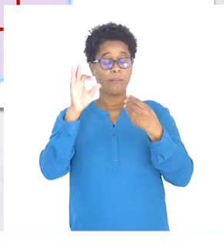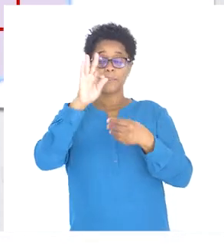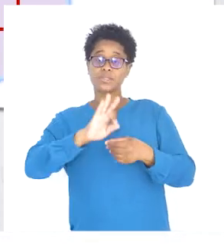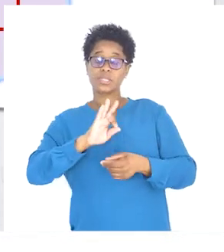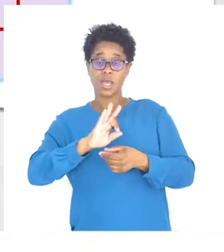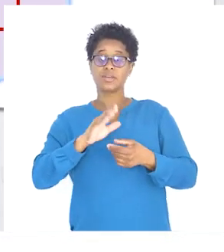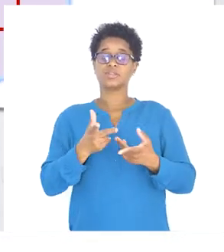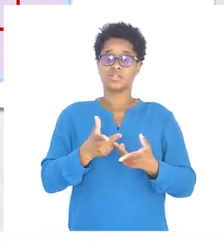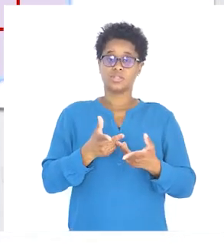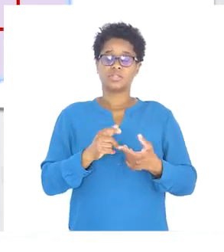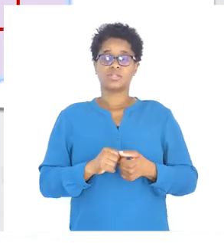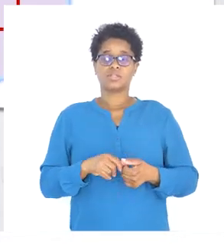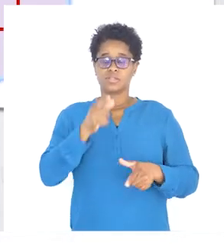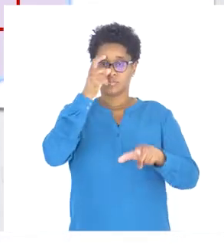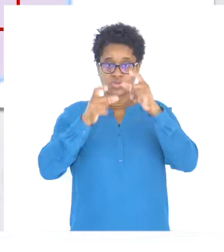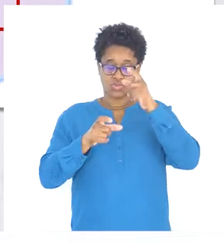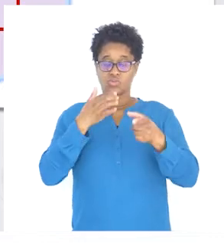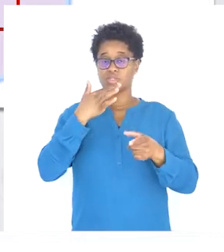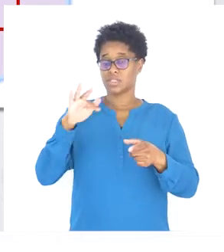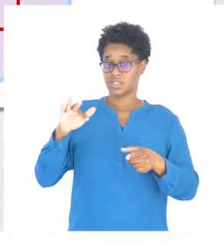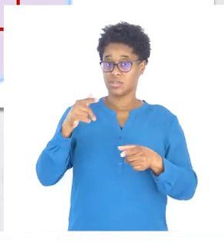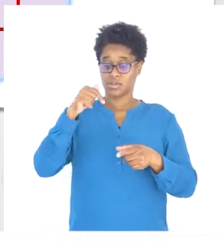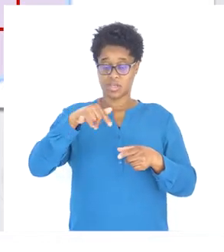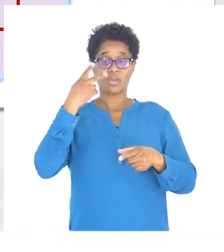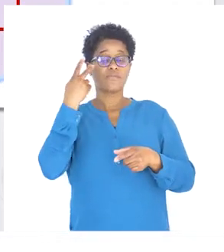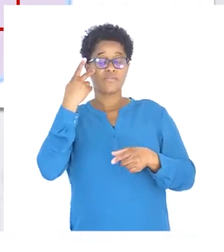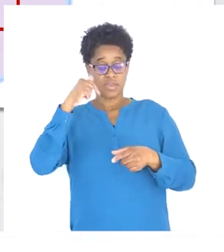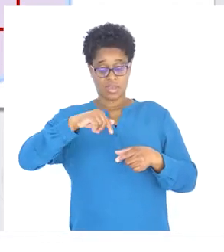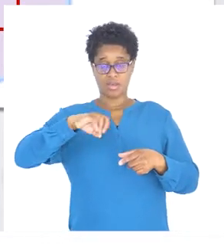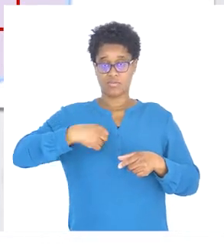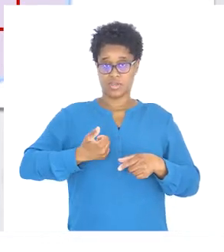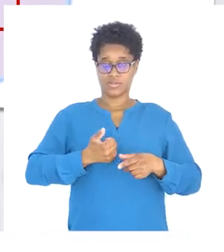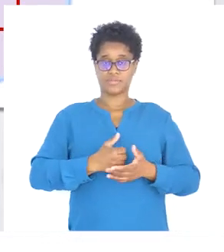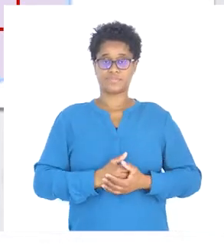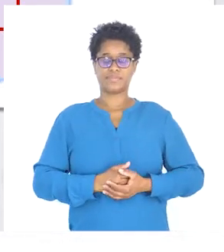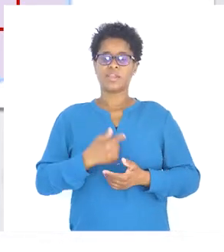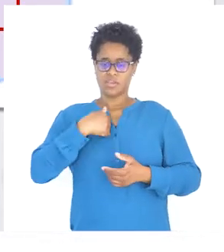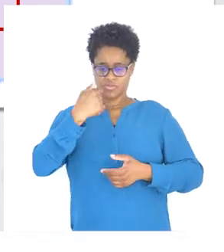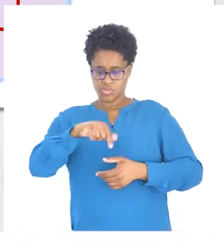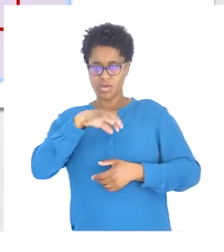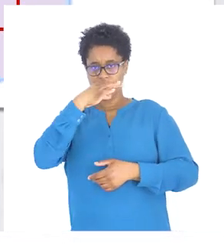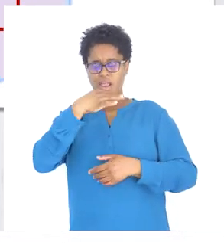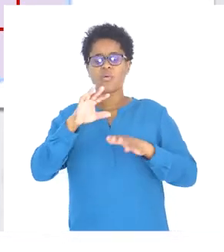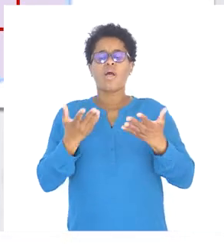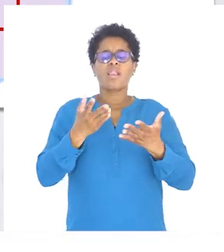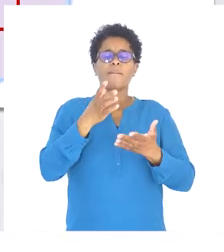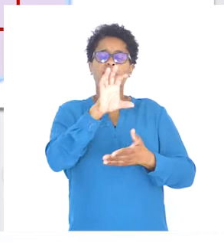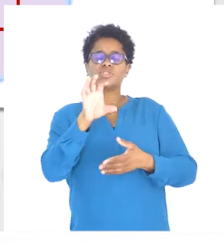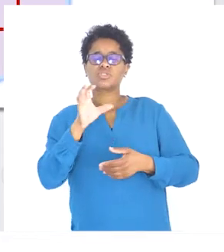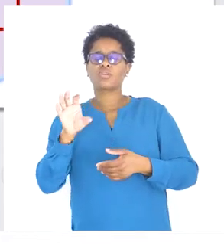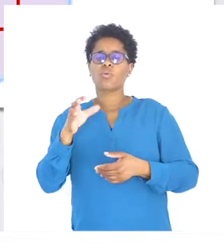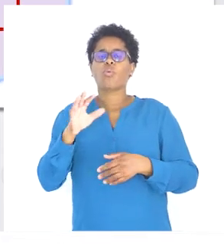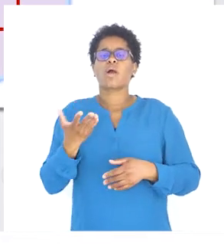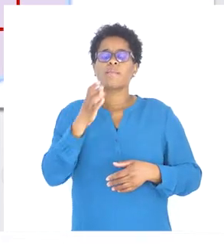Porcentagem de imigrantes residentes em Cabo Verde. Estou a falar de que país? Já